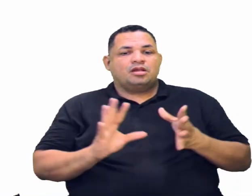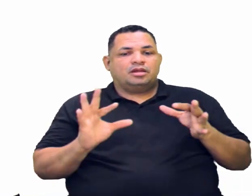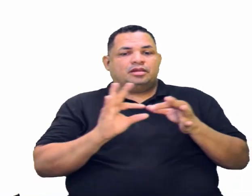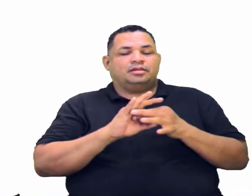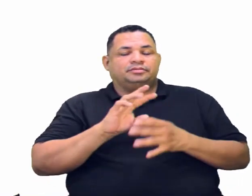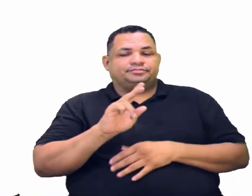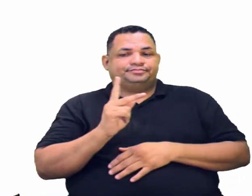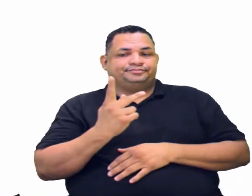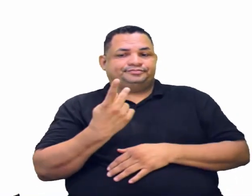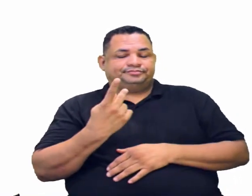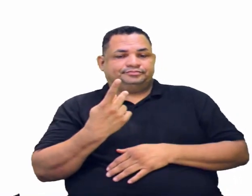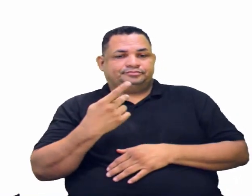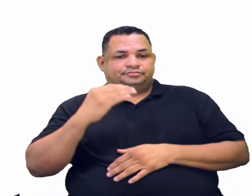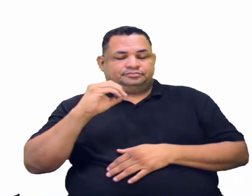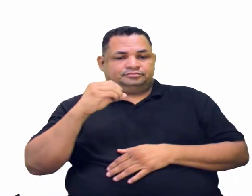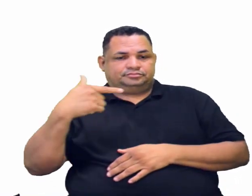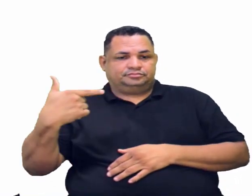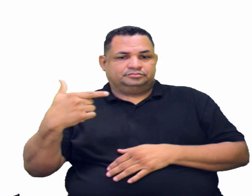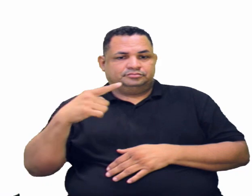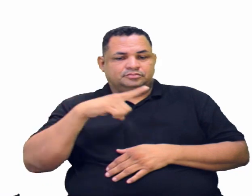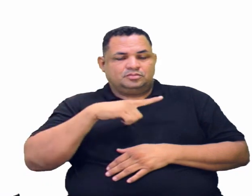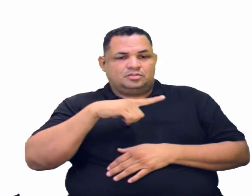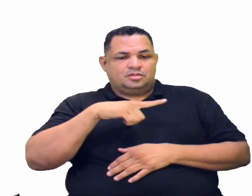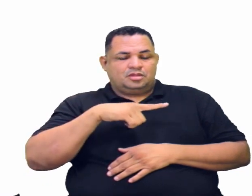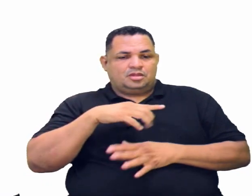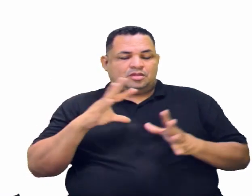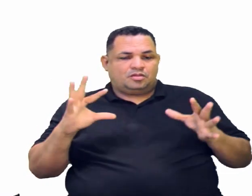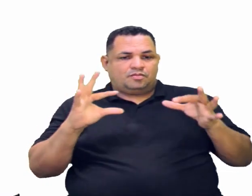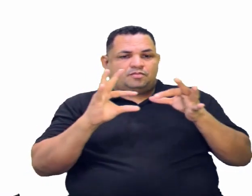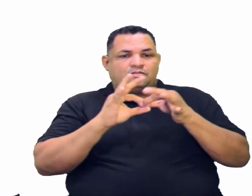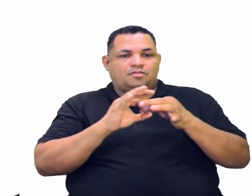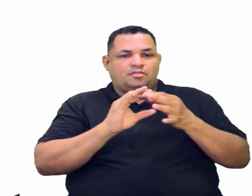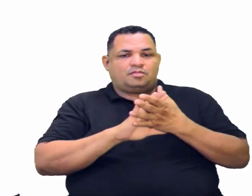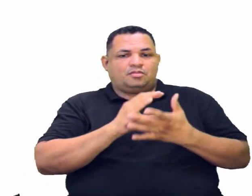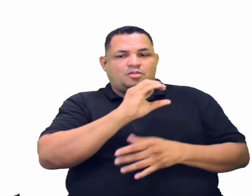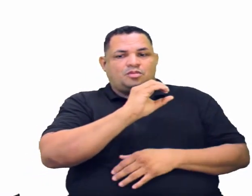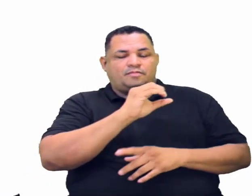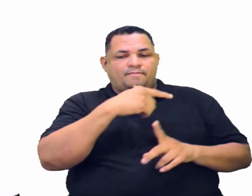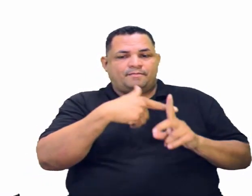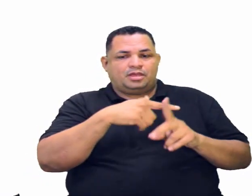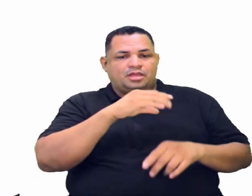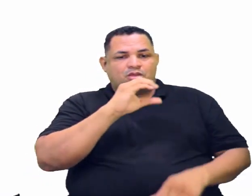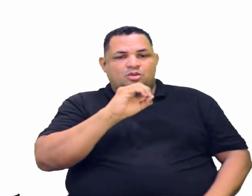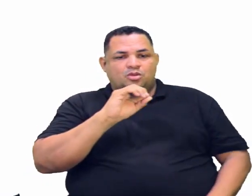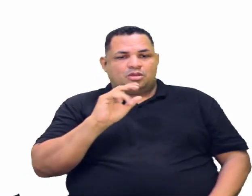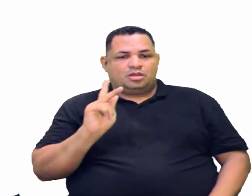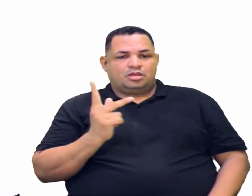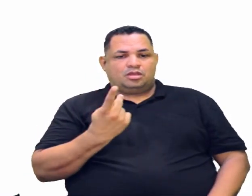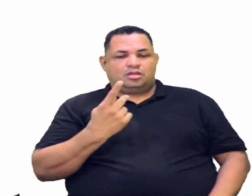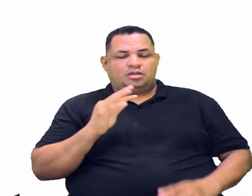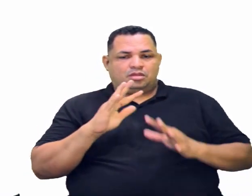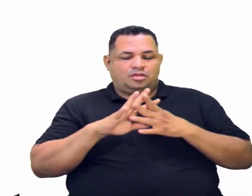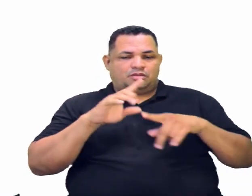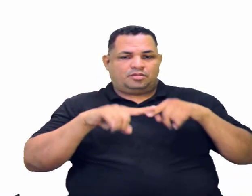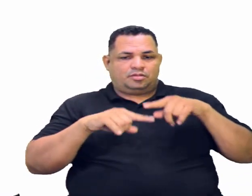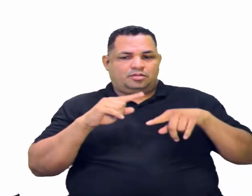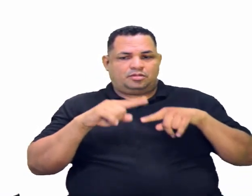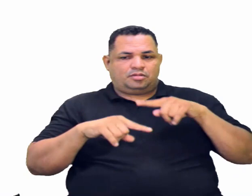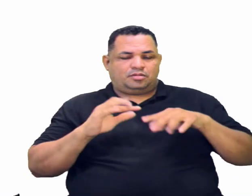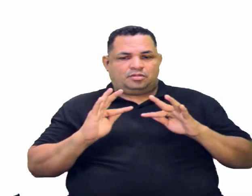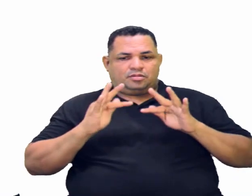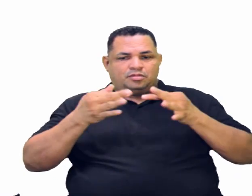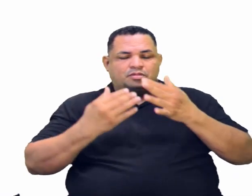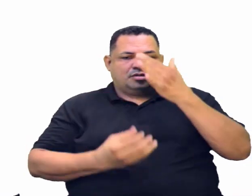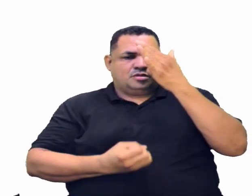que significa que a esse outro carbono liga-se a hidroxila. Então, o produto final aqui